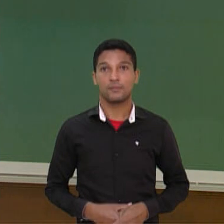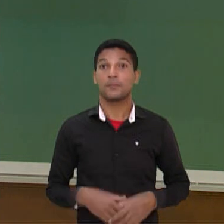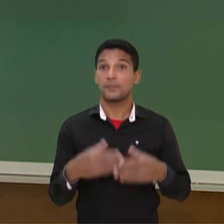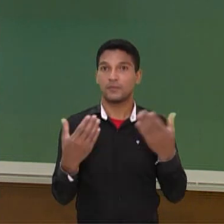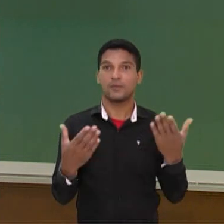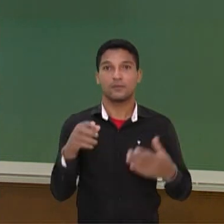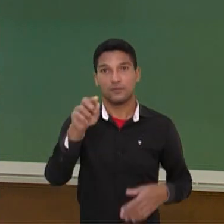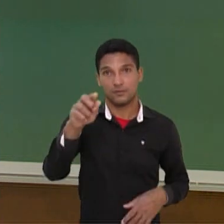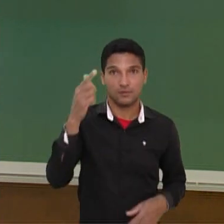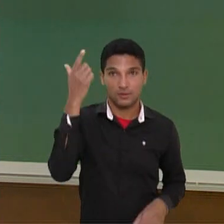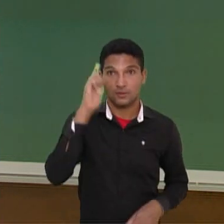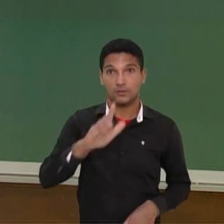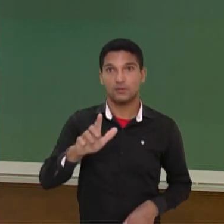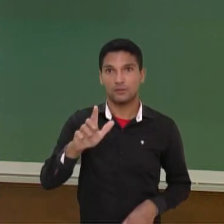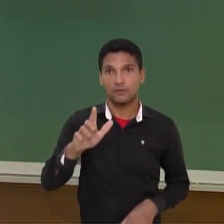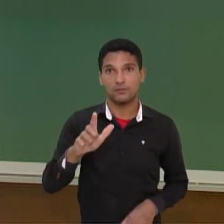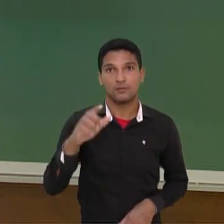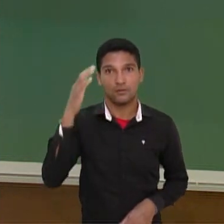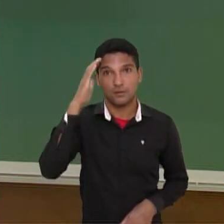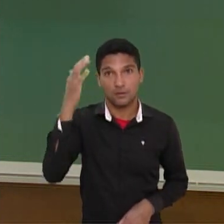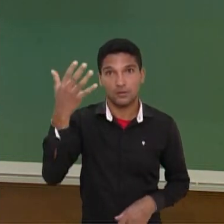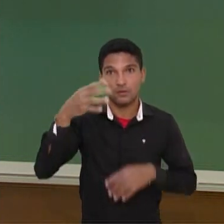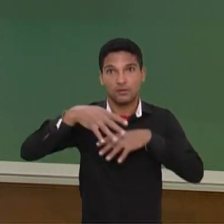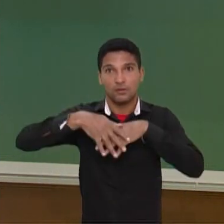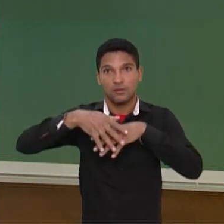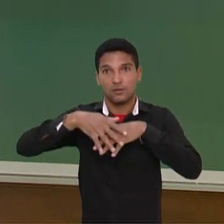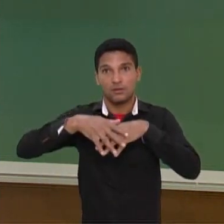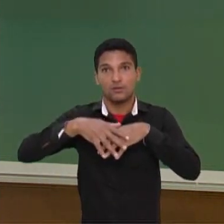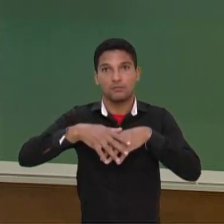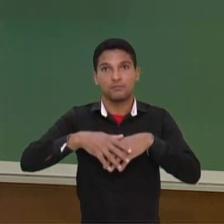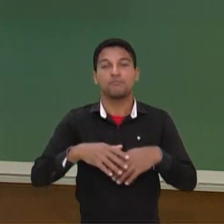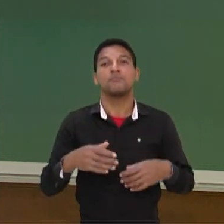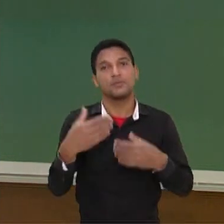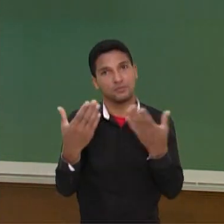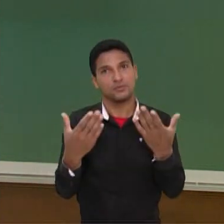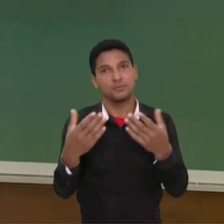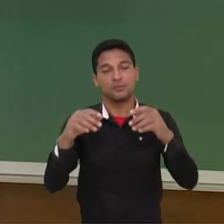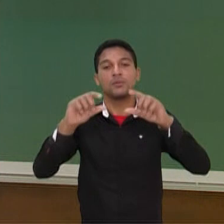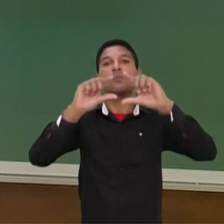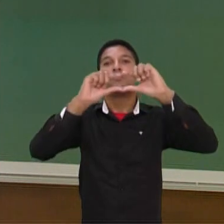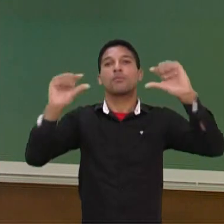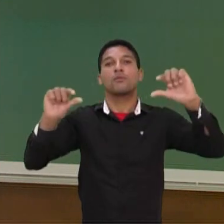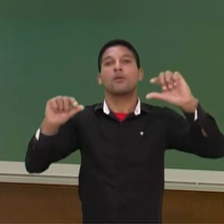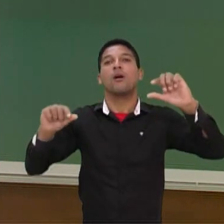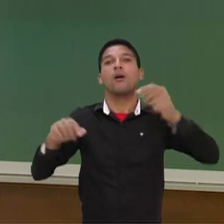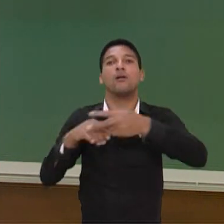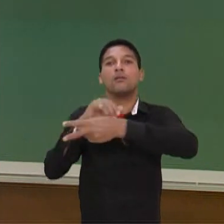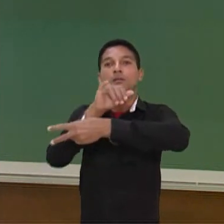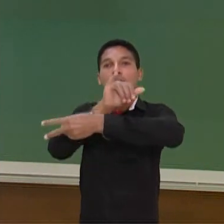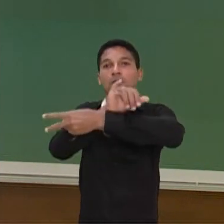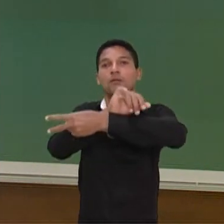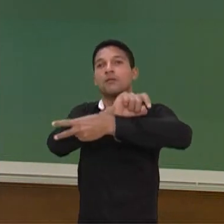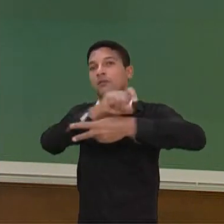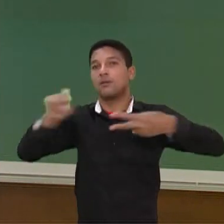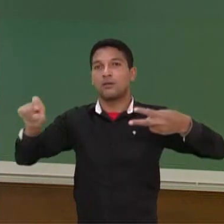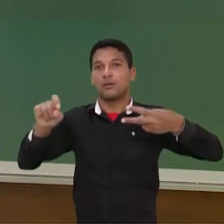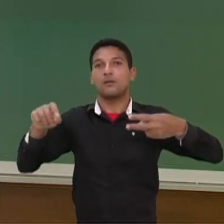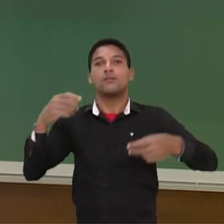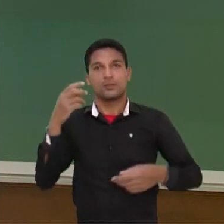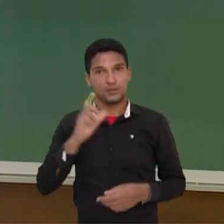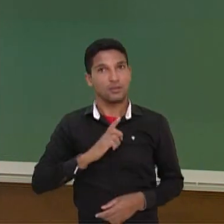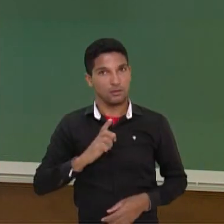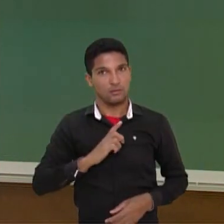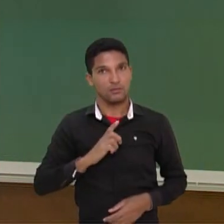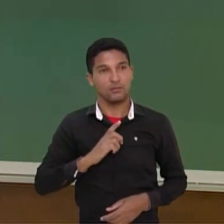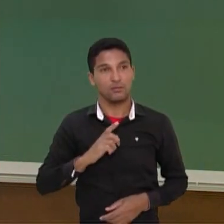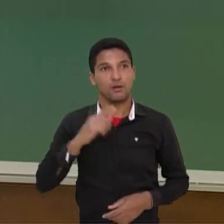E aí, pessoal, conseguiram resolver esse daí? É fácil, né? Como eu falei, você já tem a função. Muitas vezes a gente consegue já,